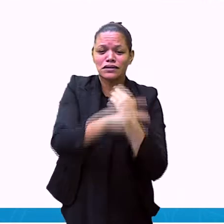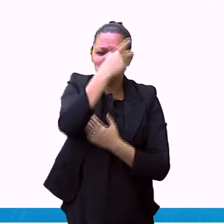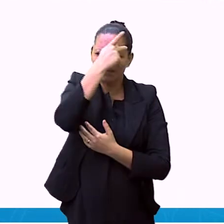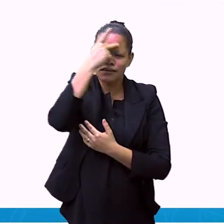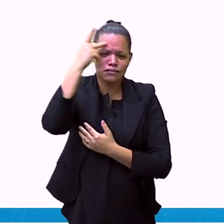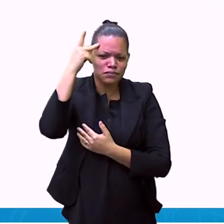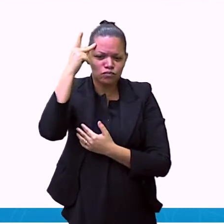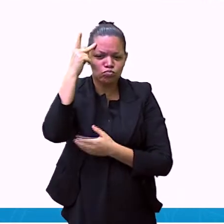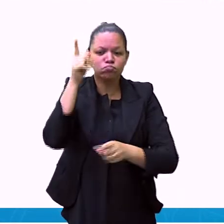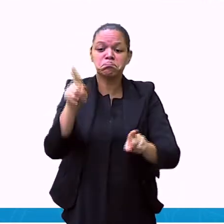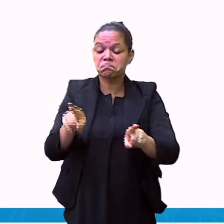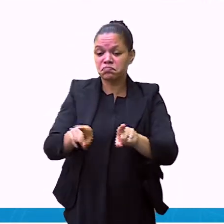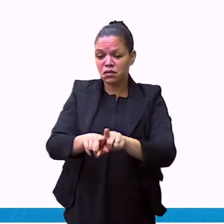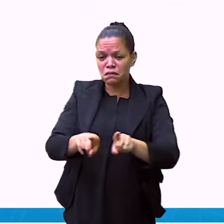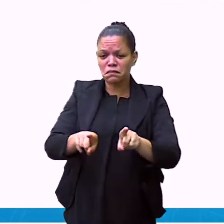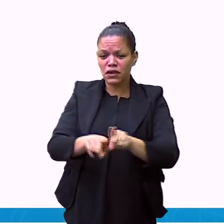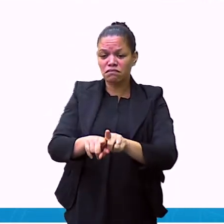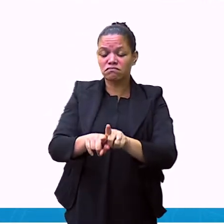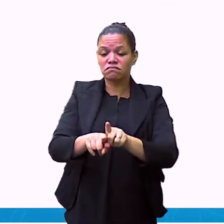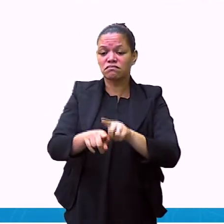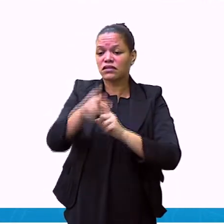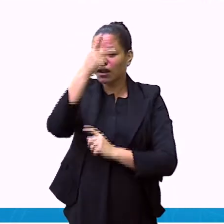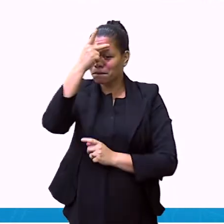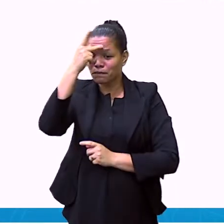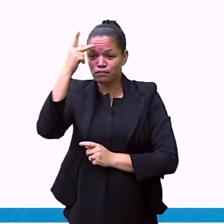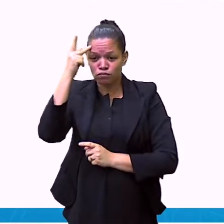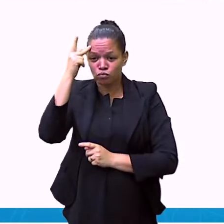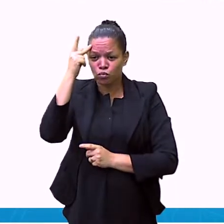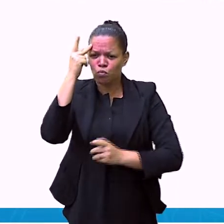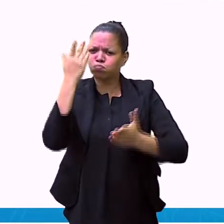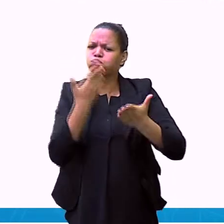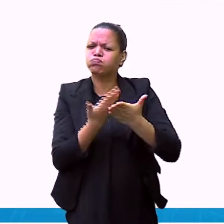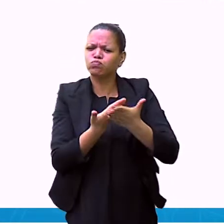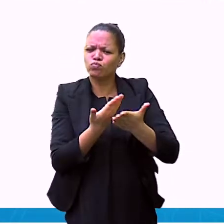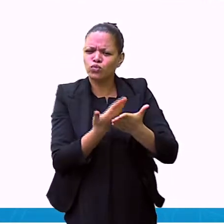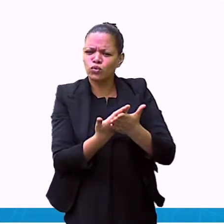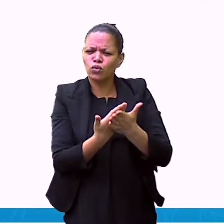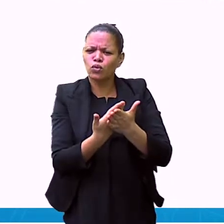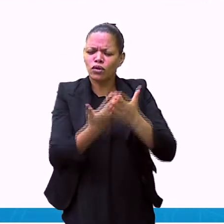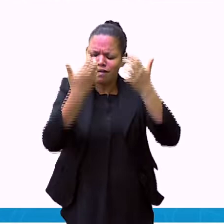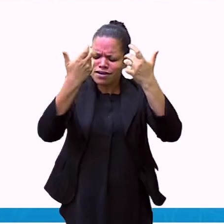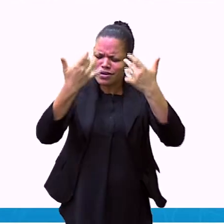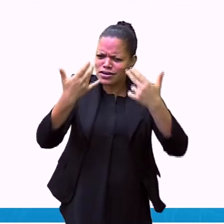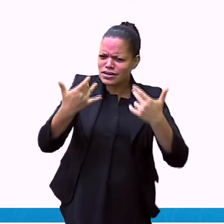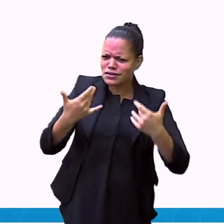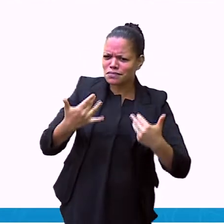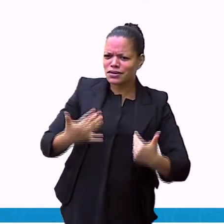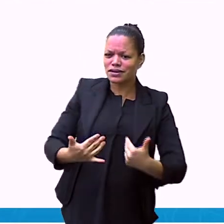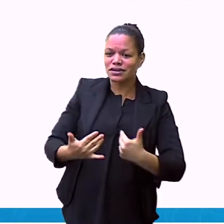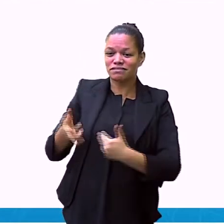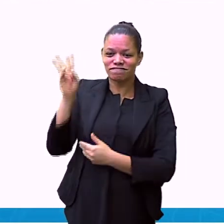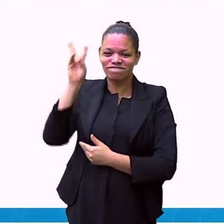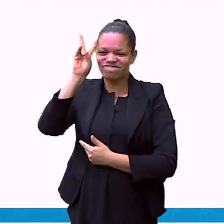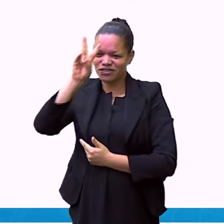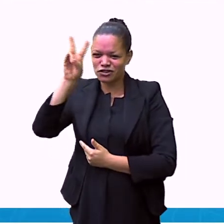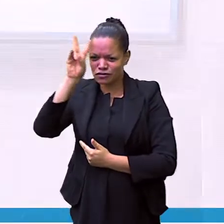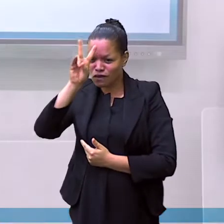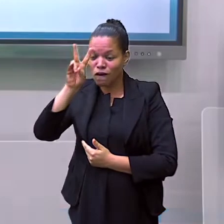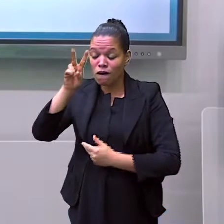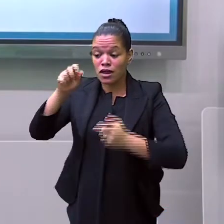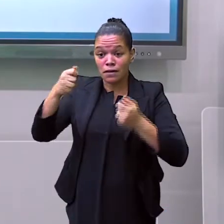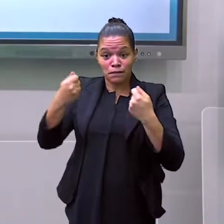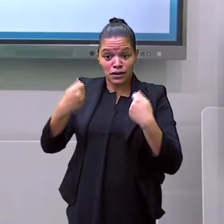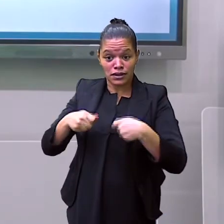historiador, ele é obrigado a ir e a voltar no tempo. Então, ele volta para compreender